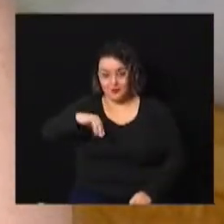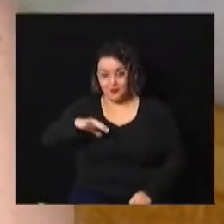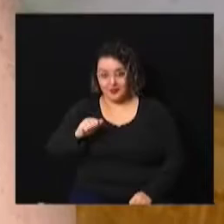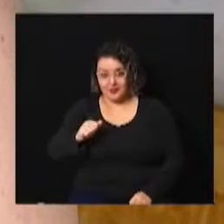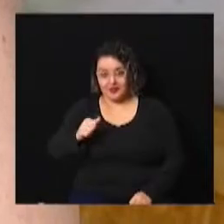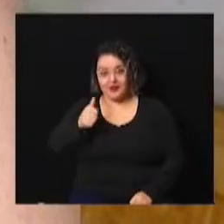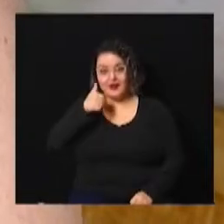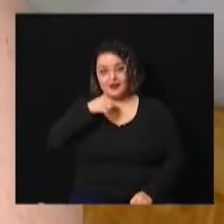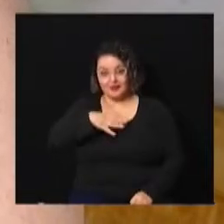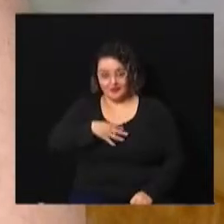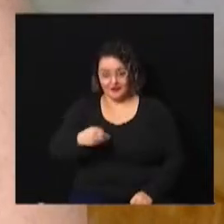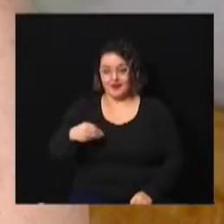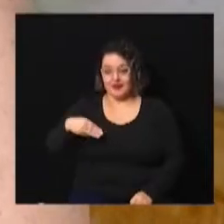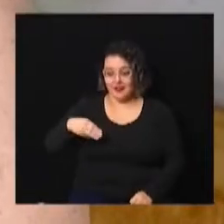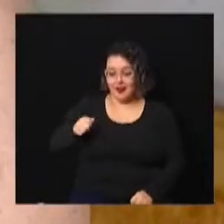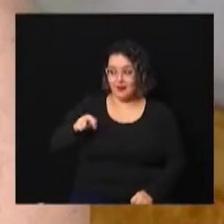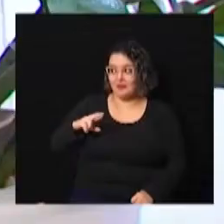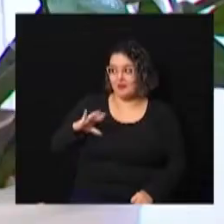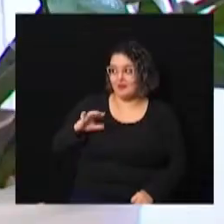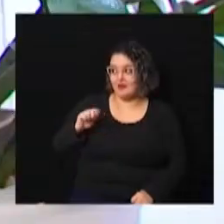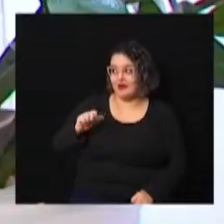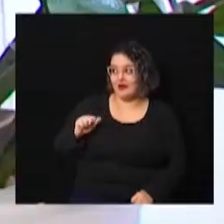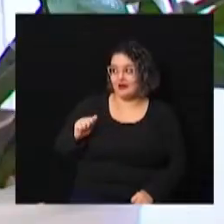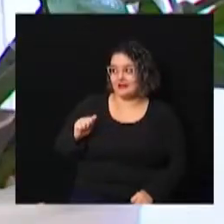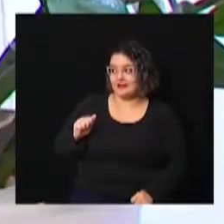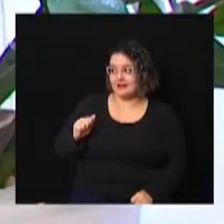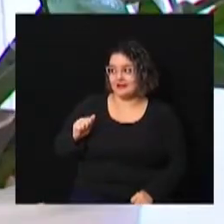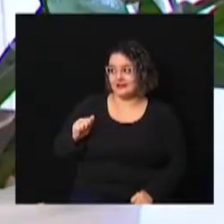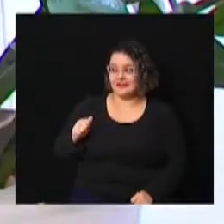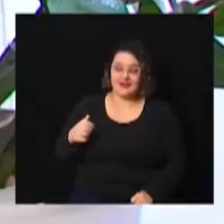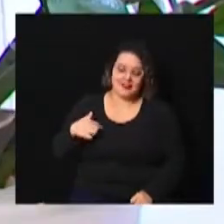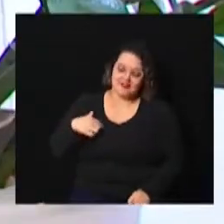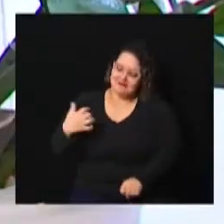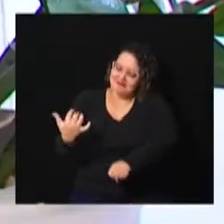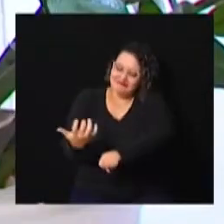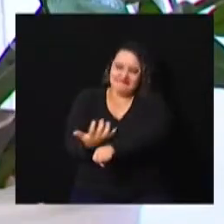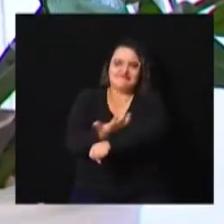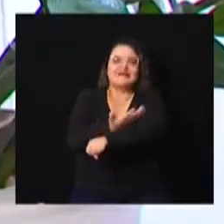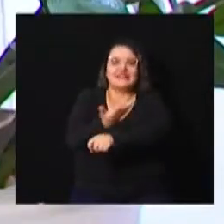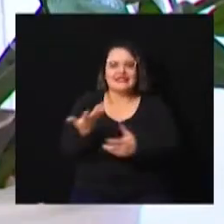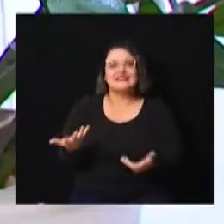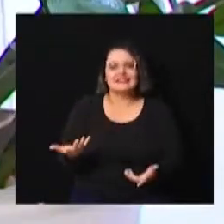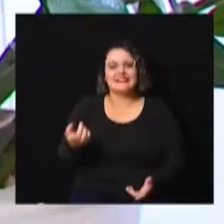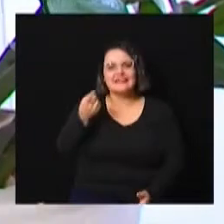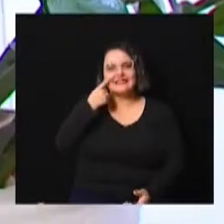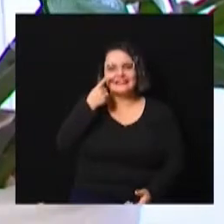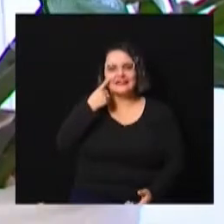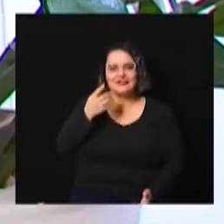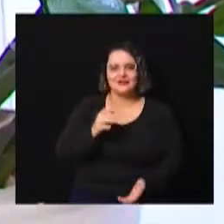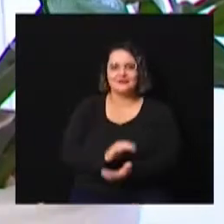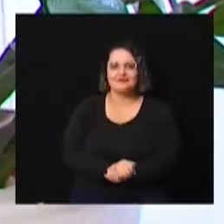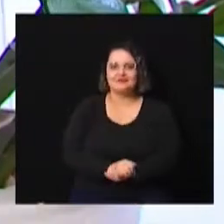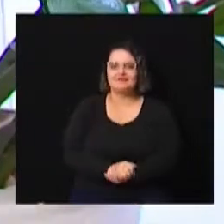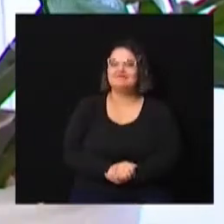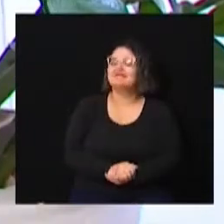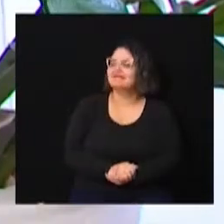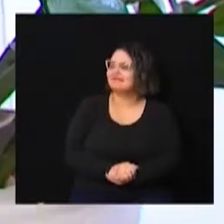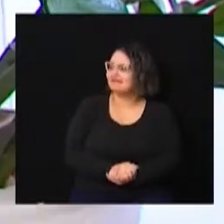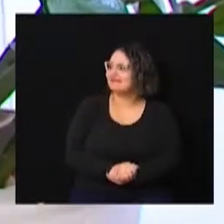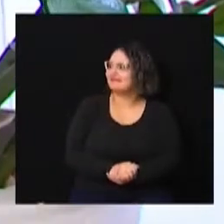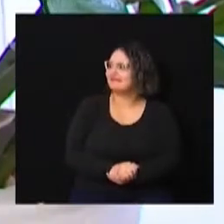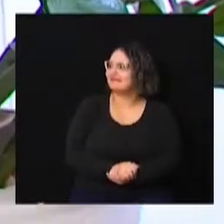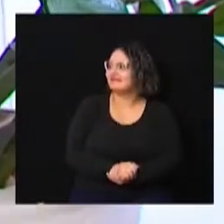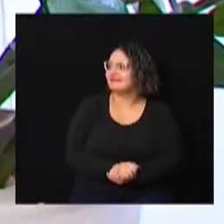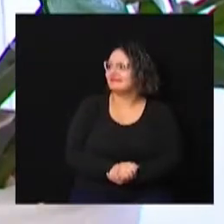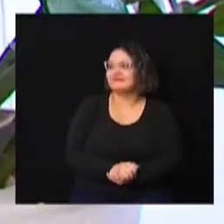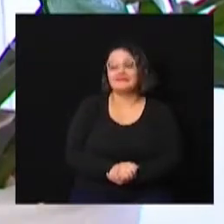Márcia, é quem resume pra gente. É muito emocionante, né? De ver.